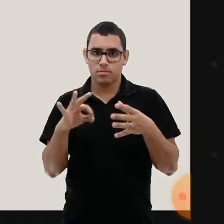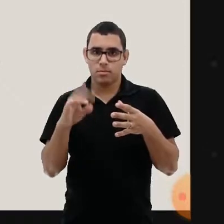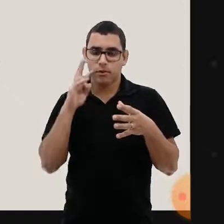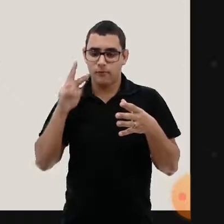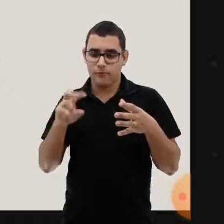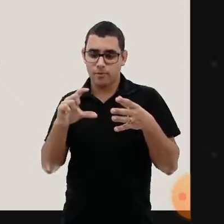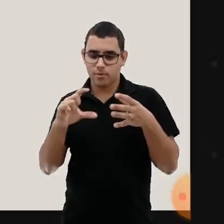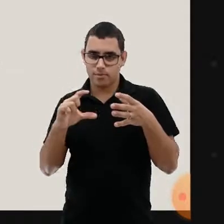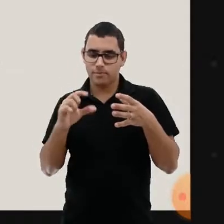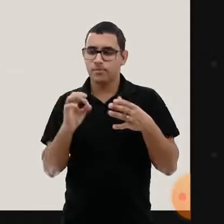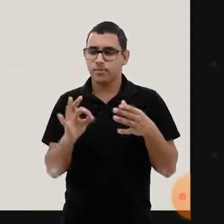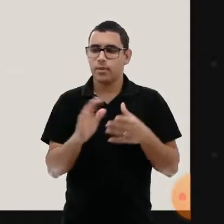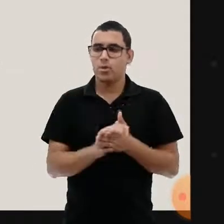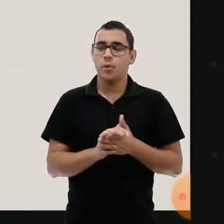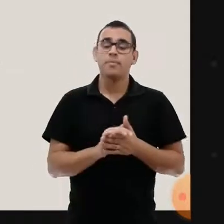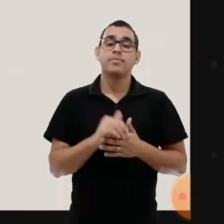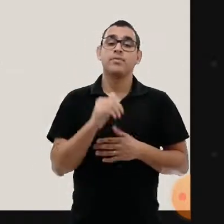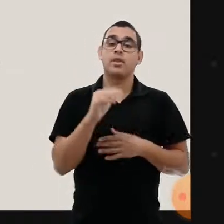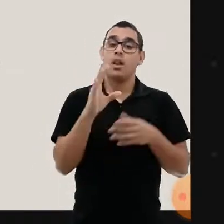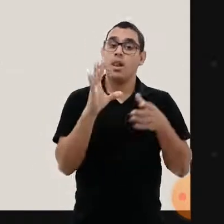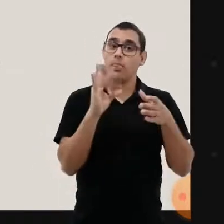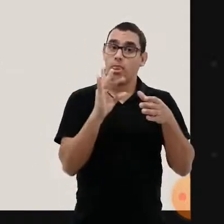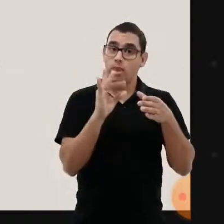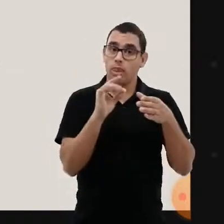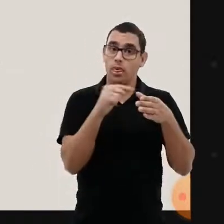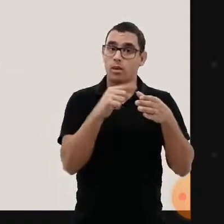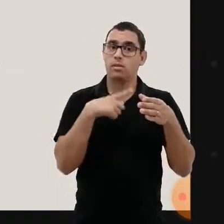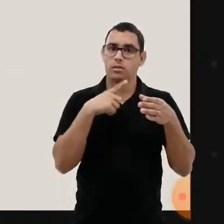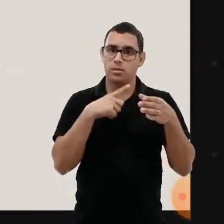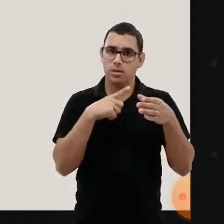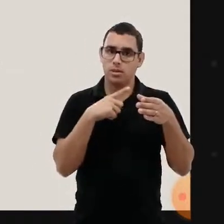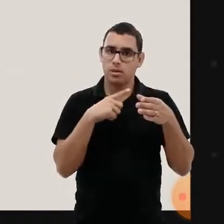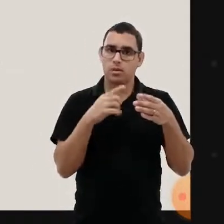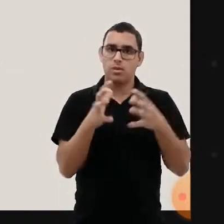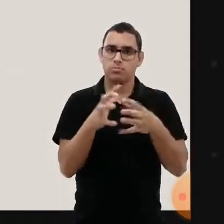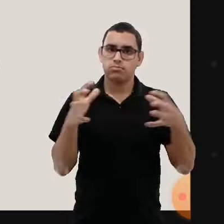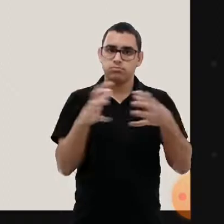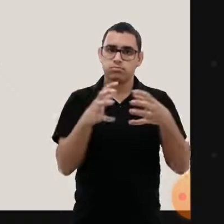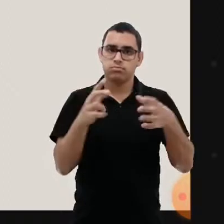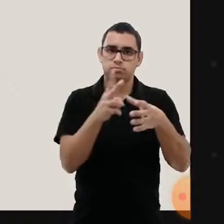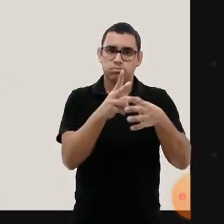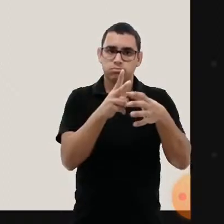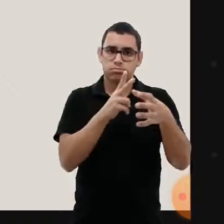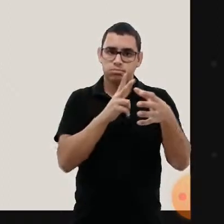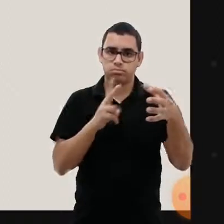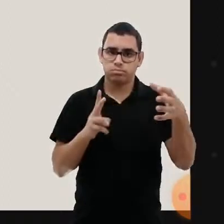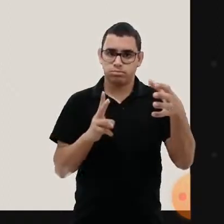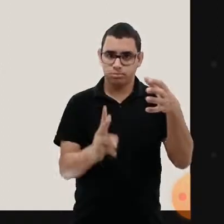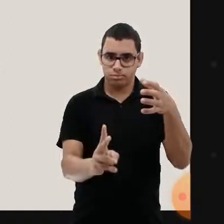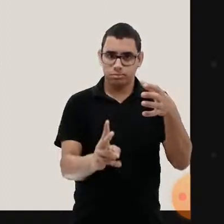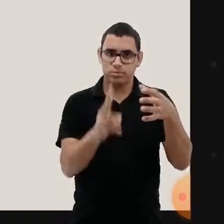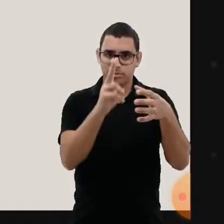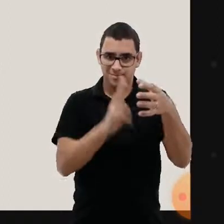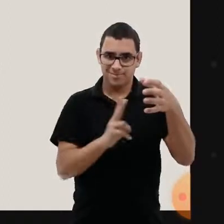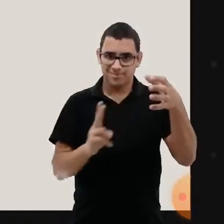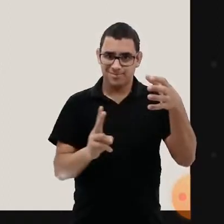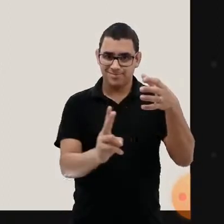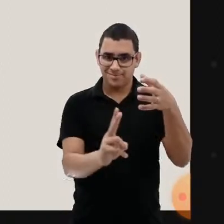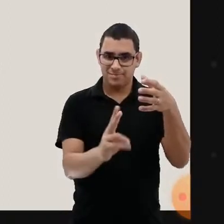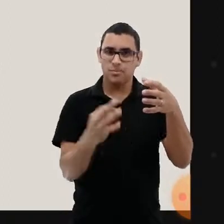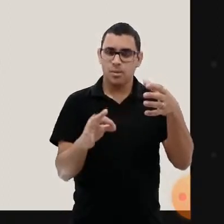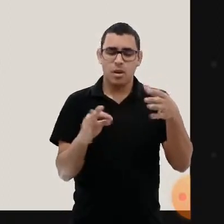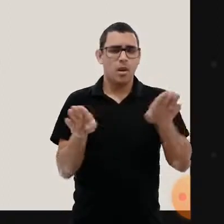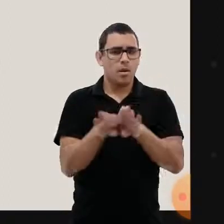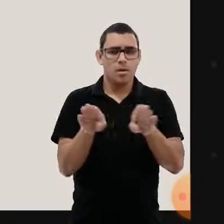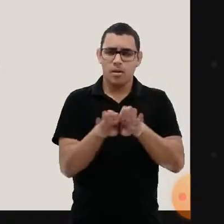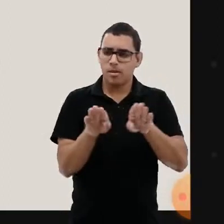Os líquidos, eles admitem a dilatação volumétrica. Como eu já havia dito, vai ter uma associação com essa dilatação volumétrica.